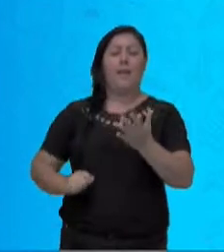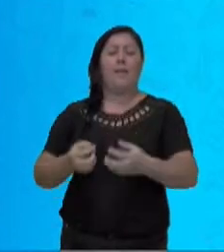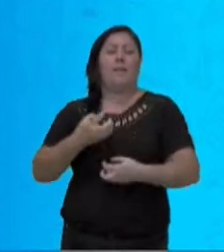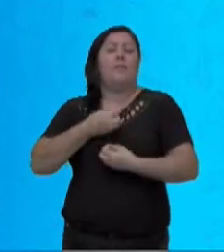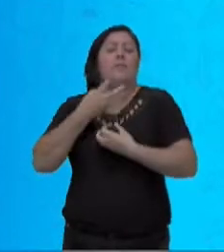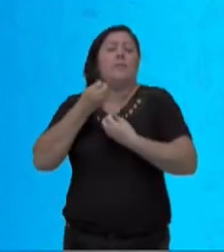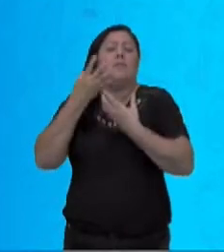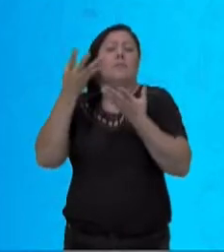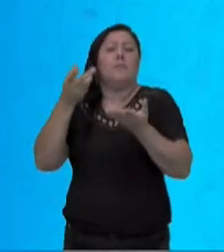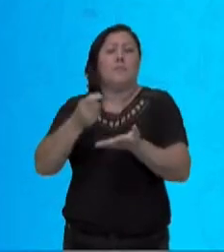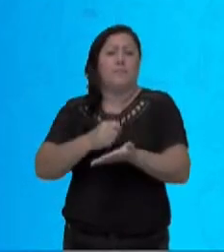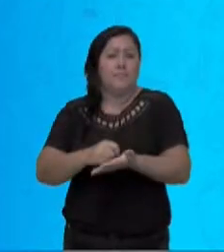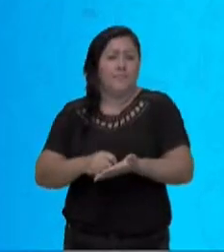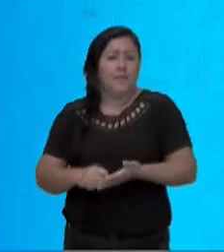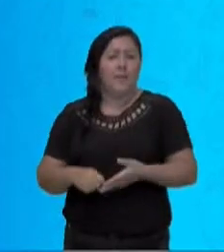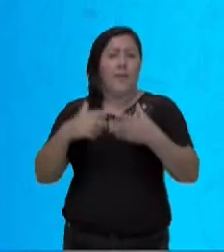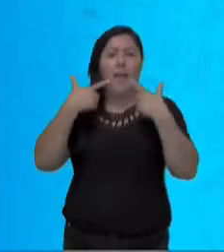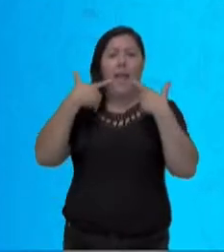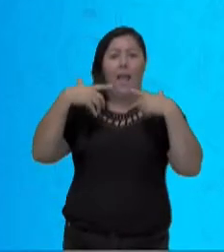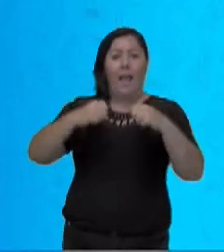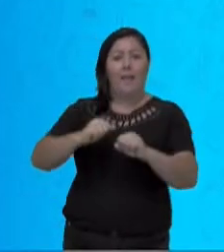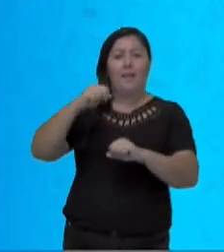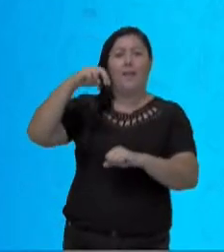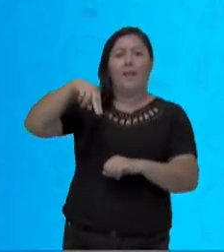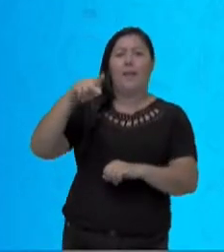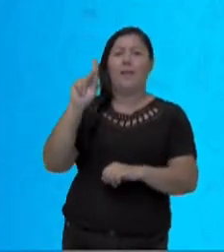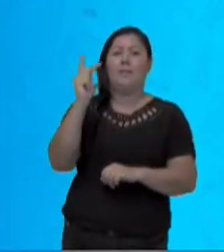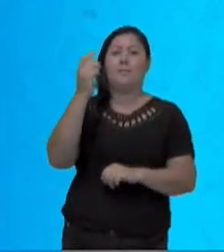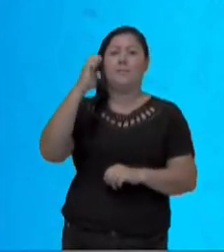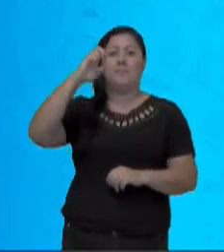A Língua do Inhém.